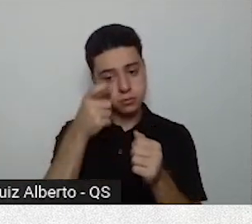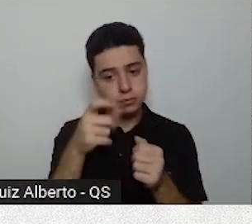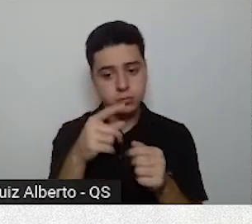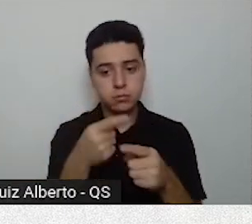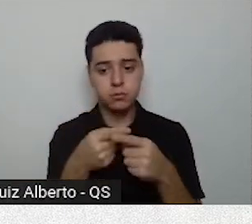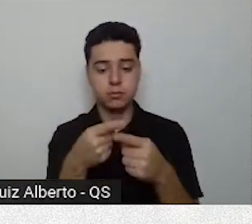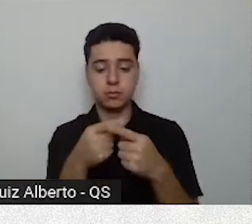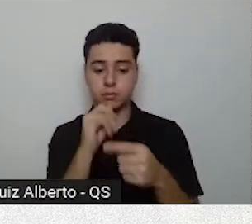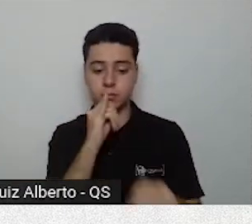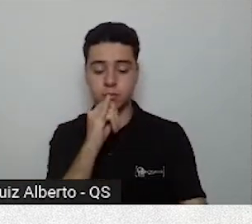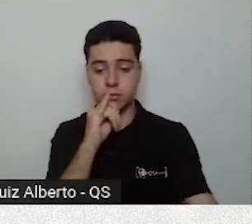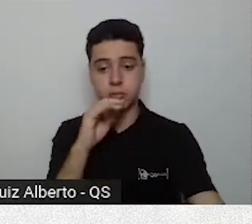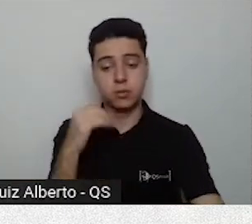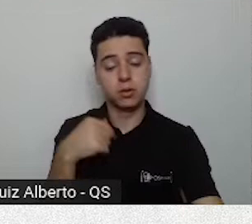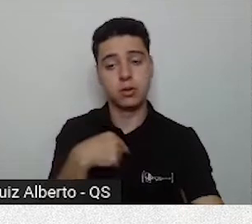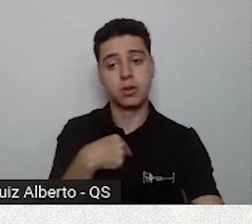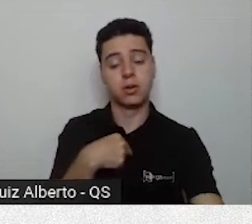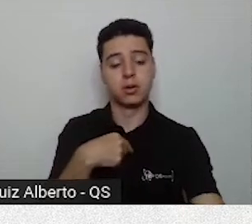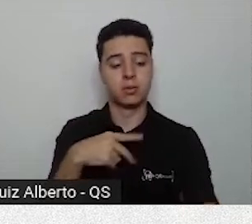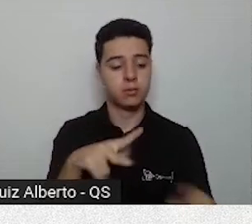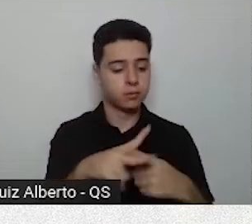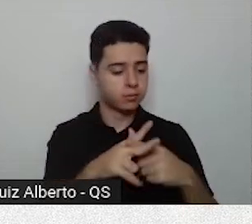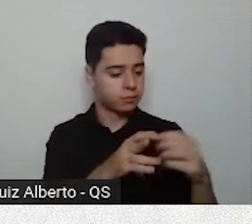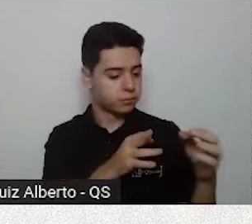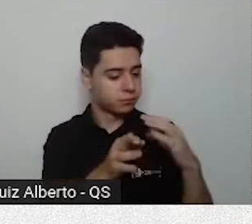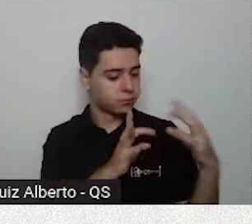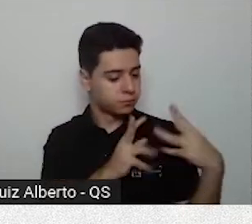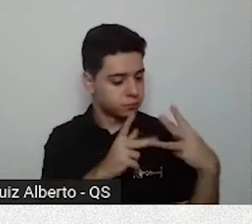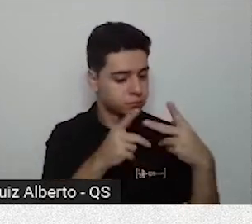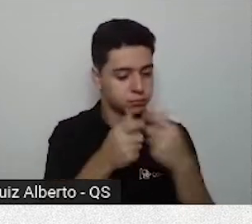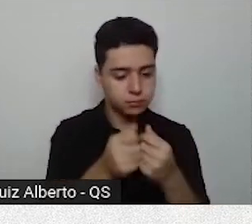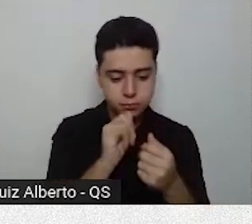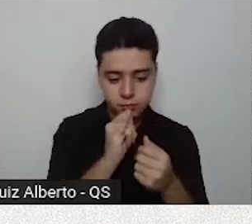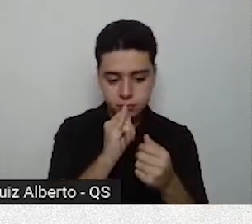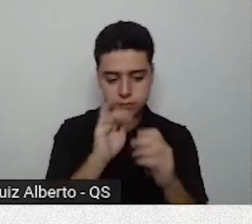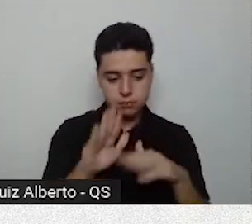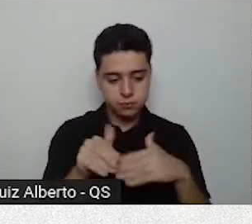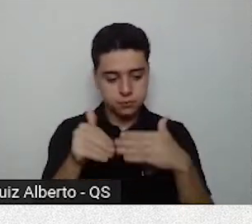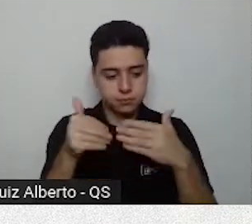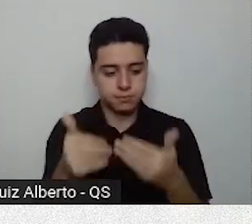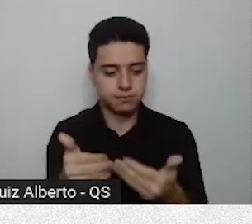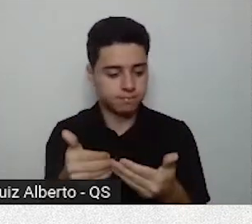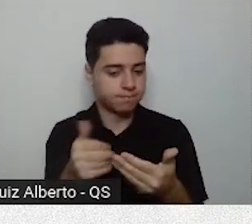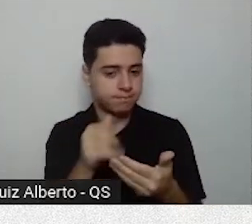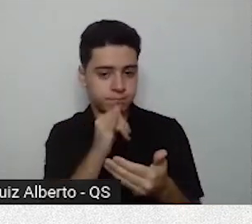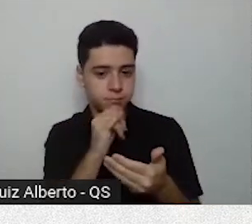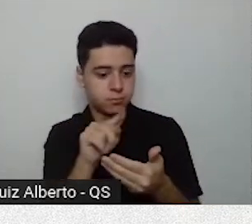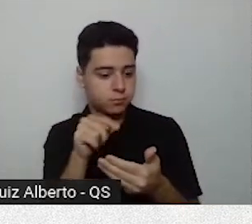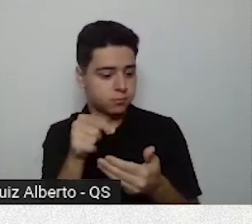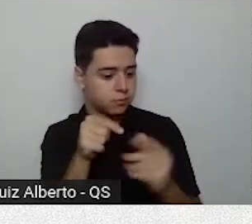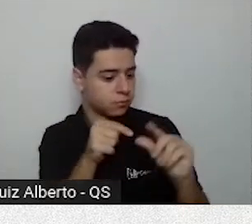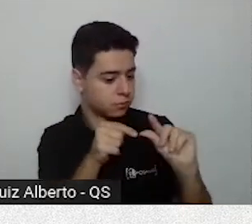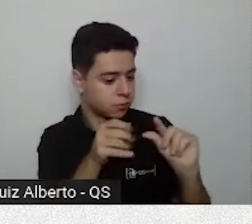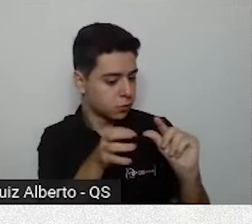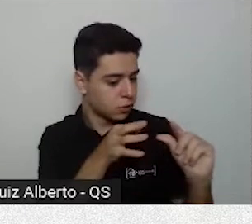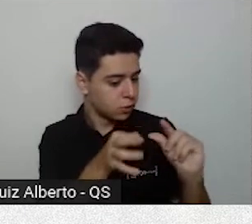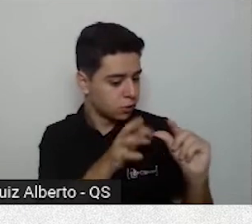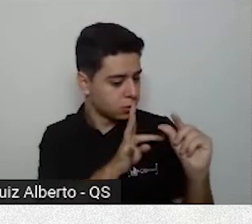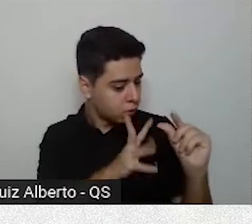na hora que eu acrescentei, eu coloquei uma grande quantidade de bicarbonato de sódio e só um pouquinho de suco do repolho,